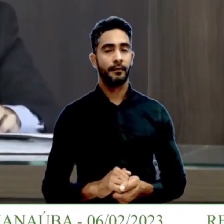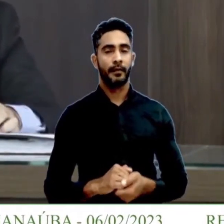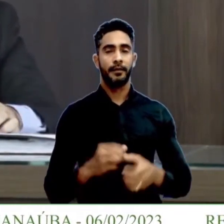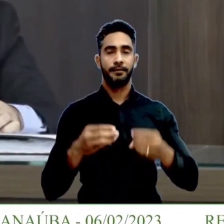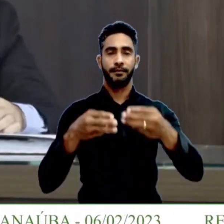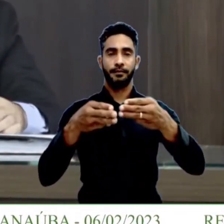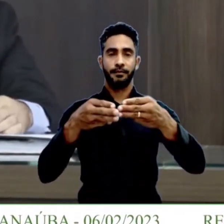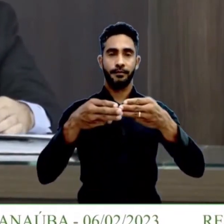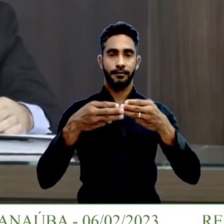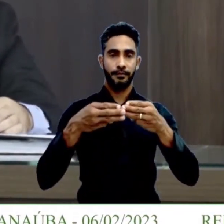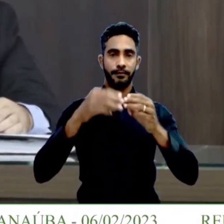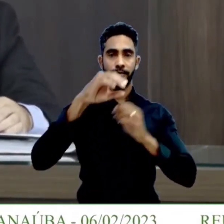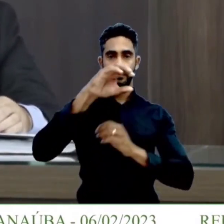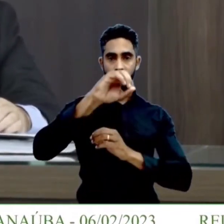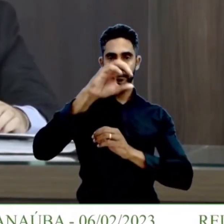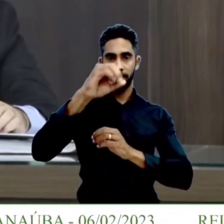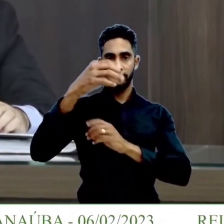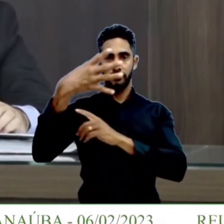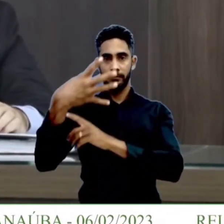Moção